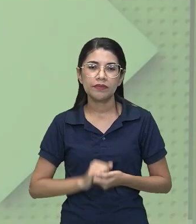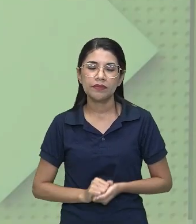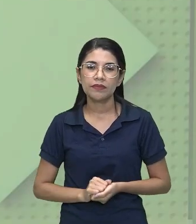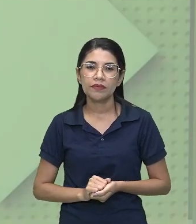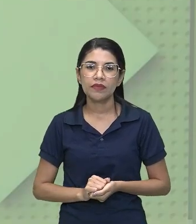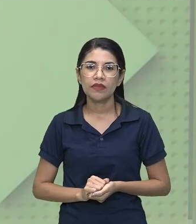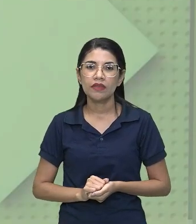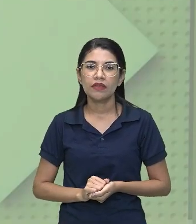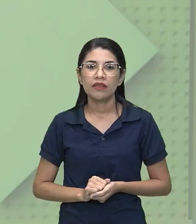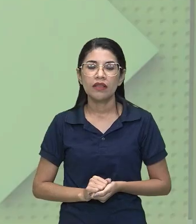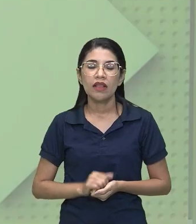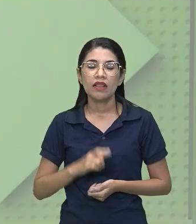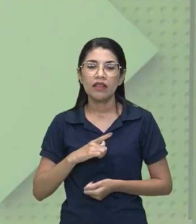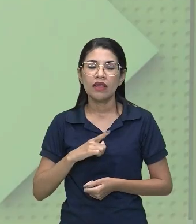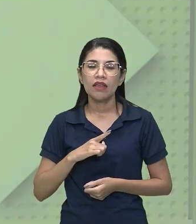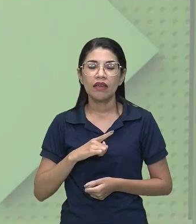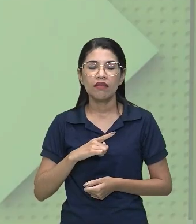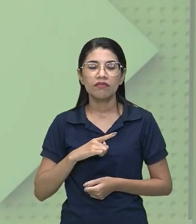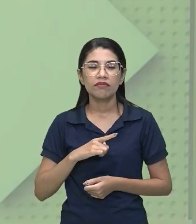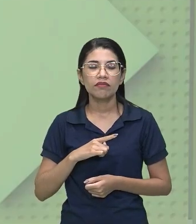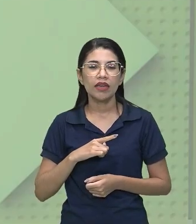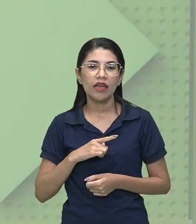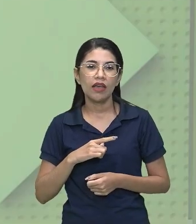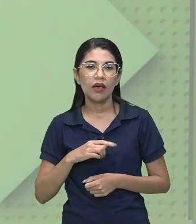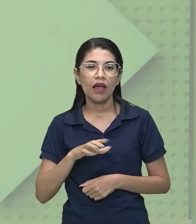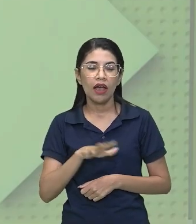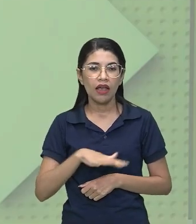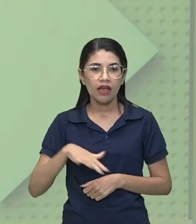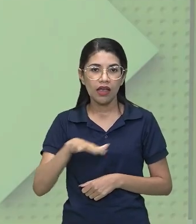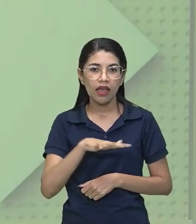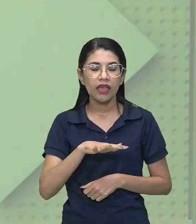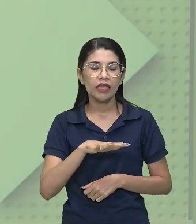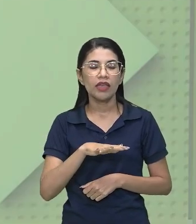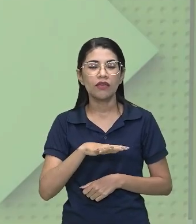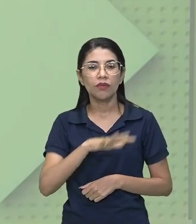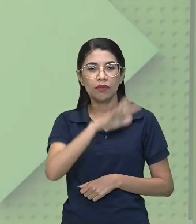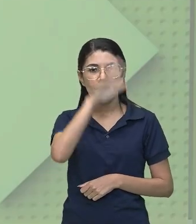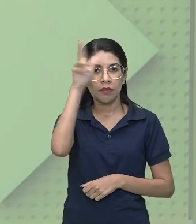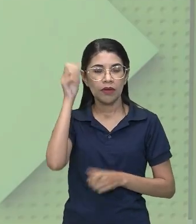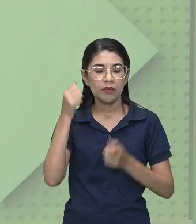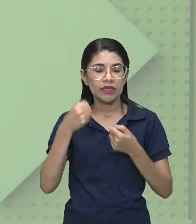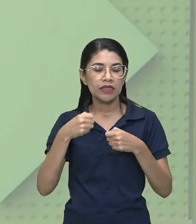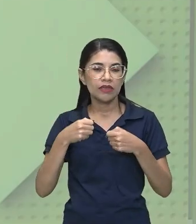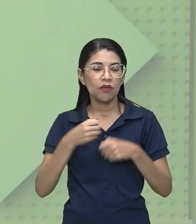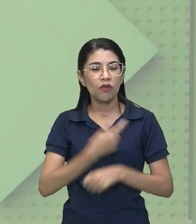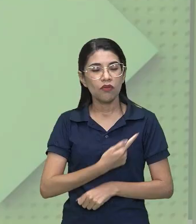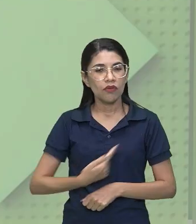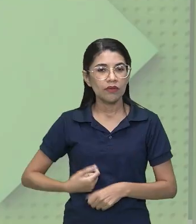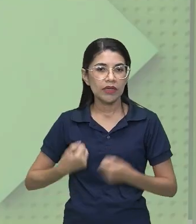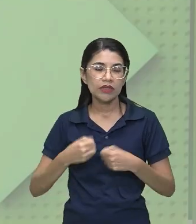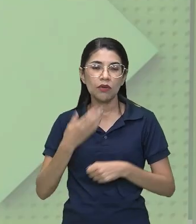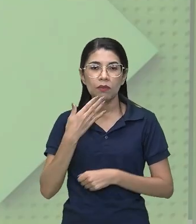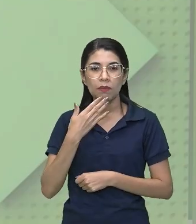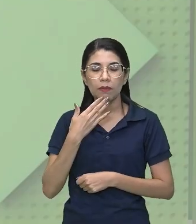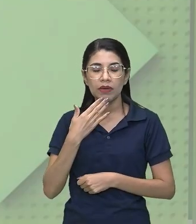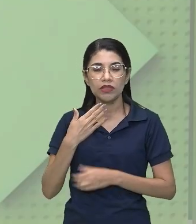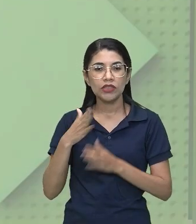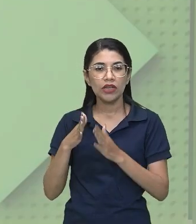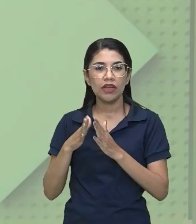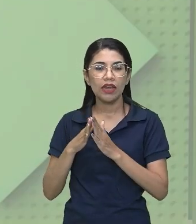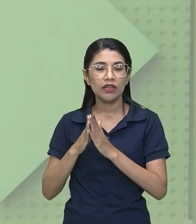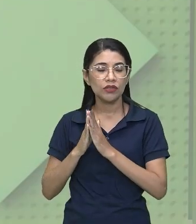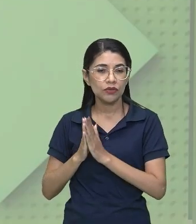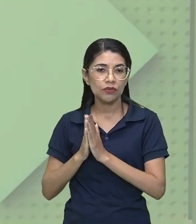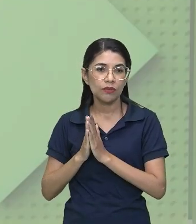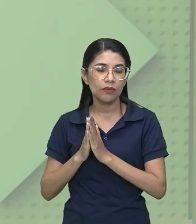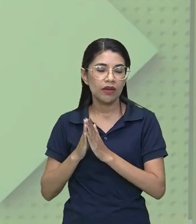o Estado, né? Ele precisou se desculpar por ter feito, por a